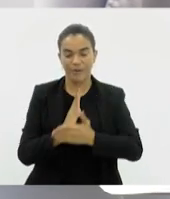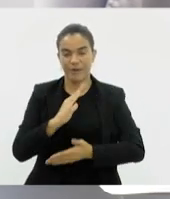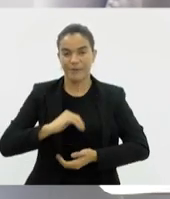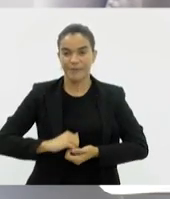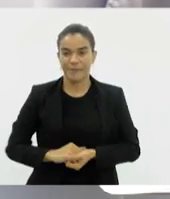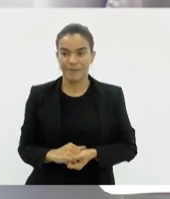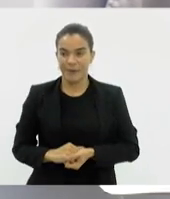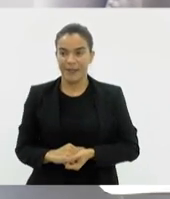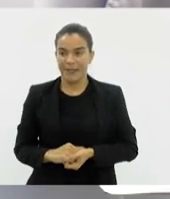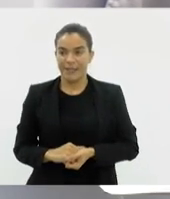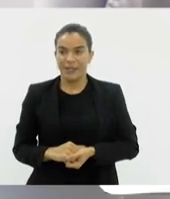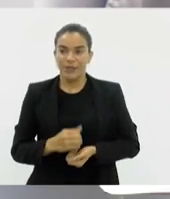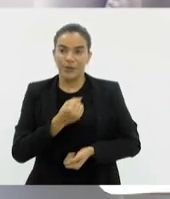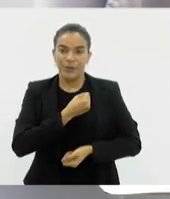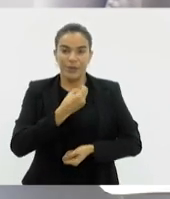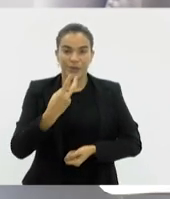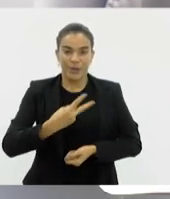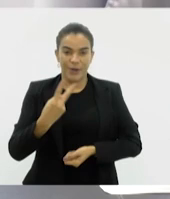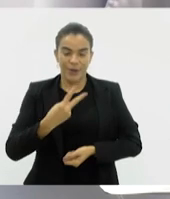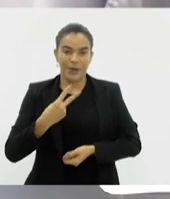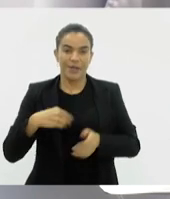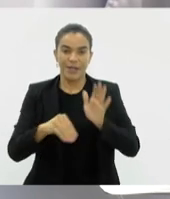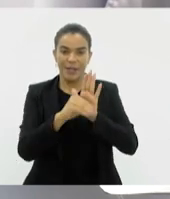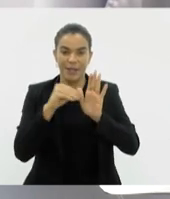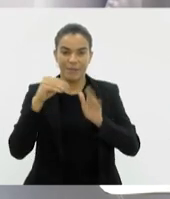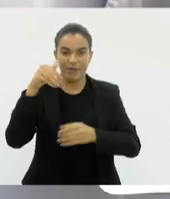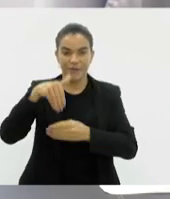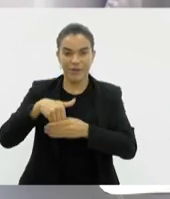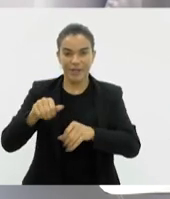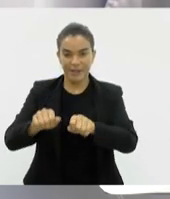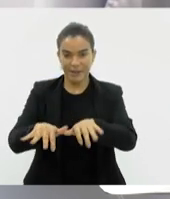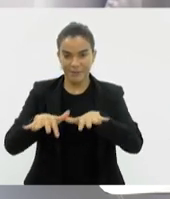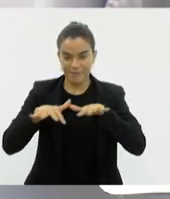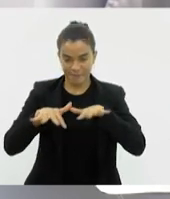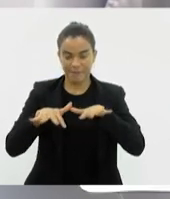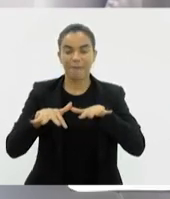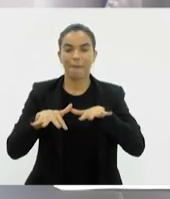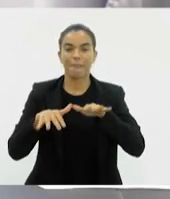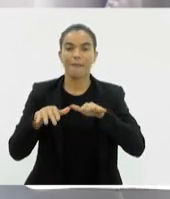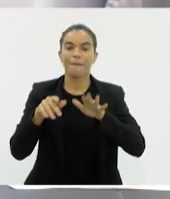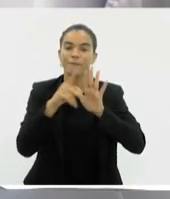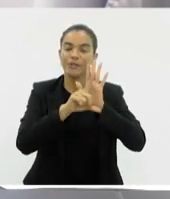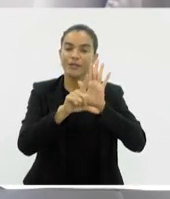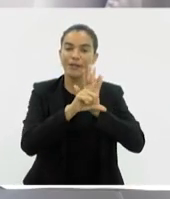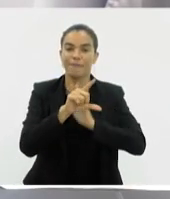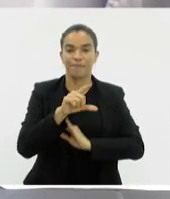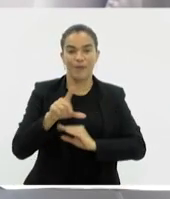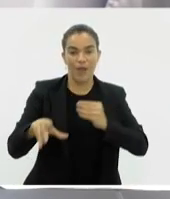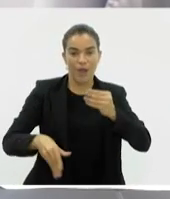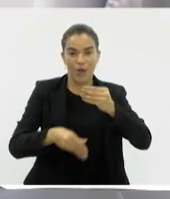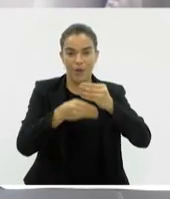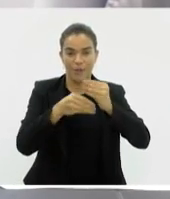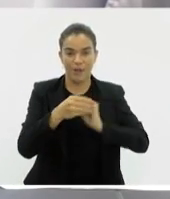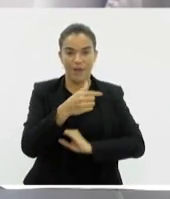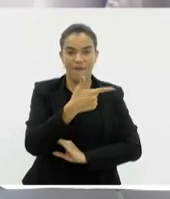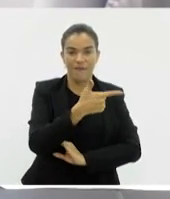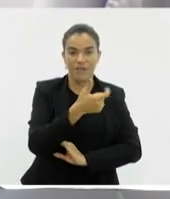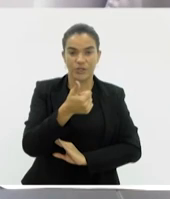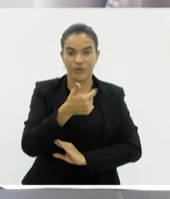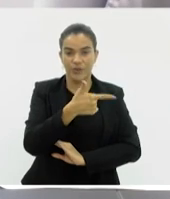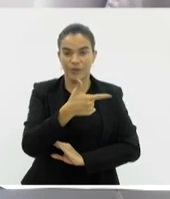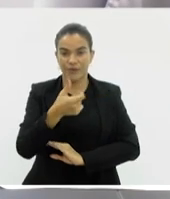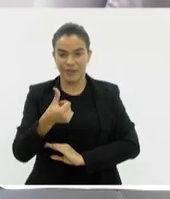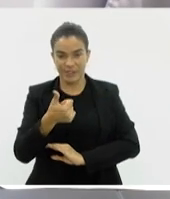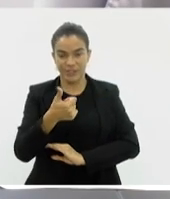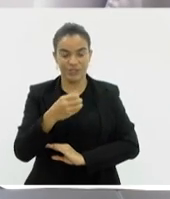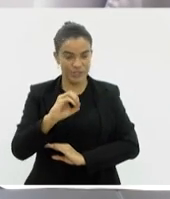aprovado. Item 2, emendas de plenário, item 2 da pauta, emendas de plenário ao projeto de lei complementar